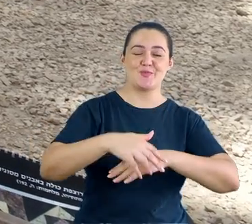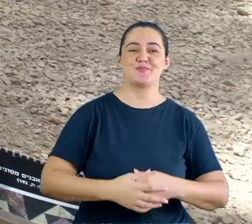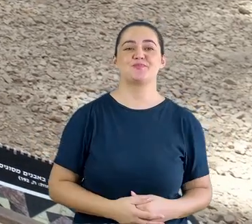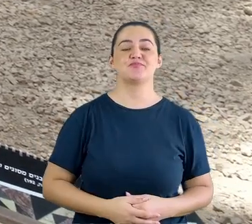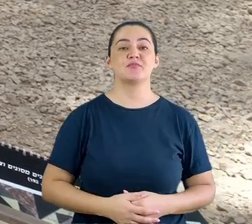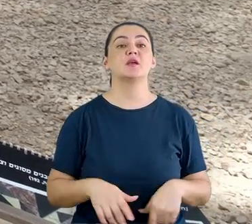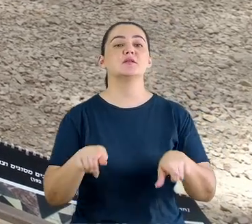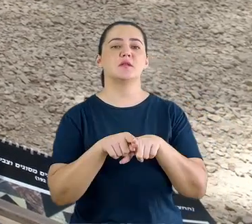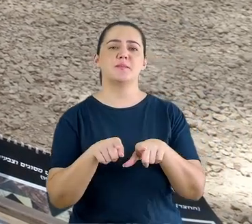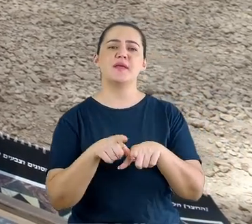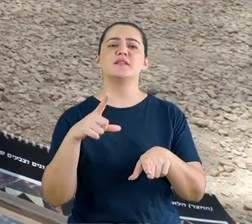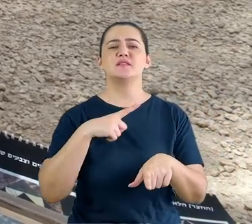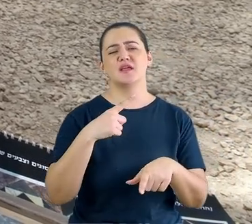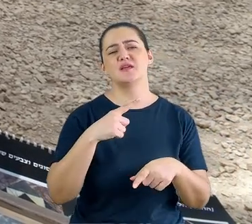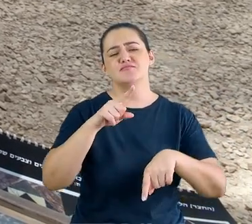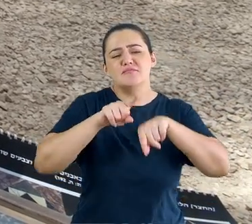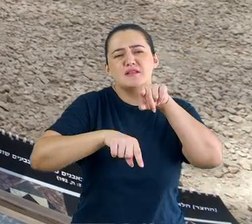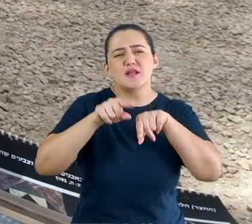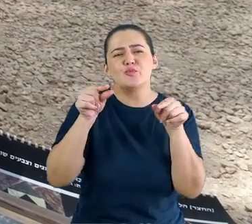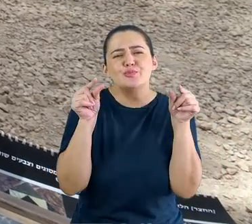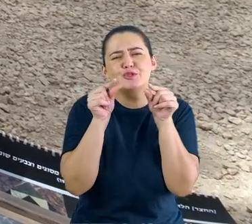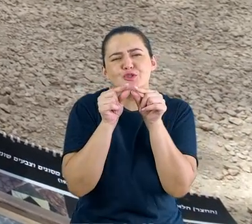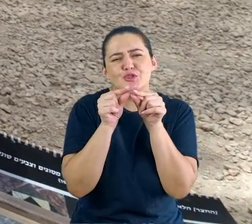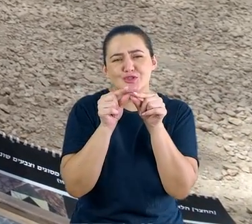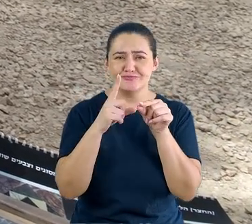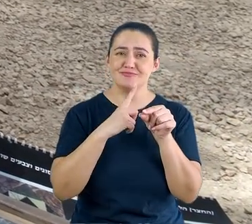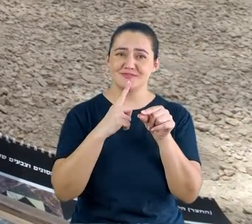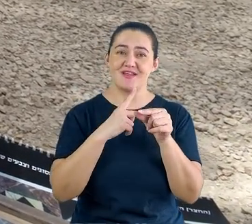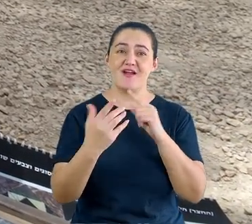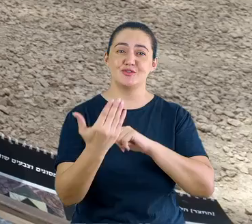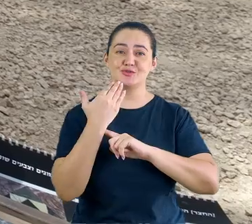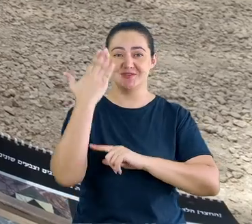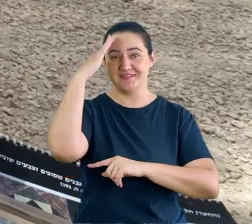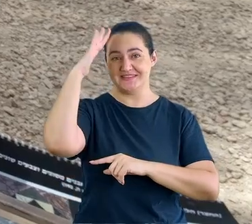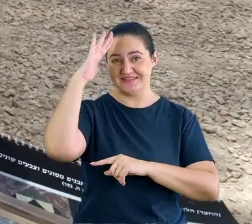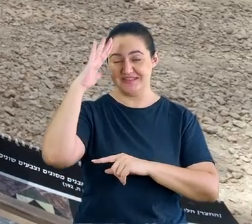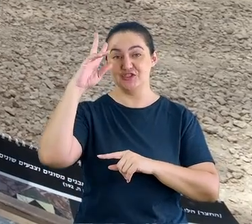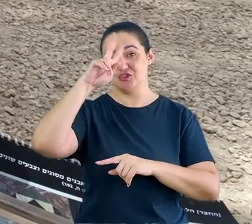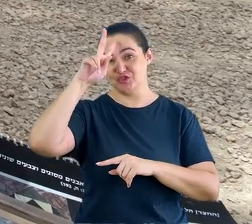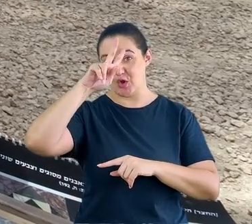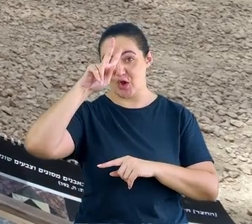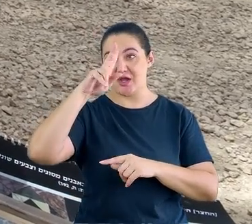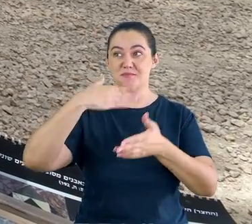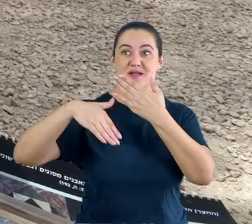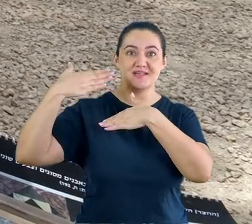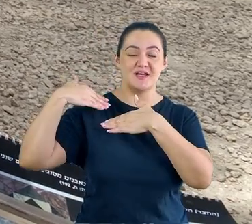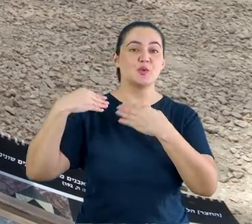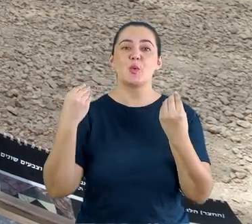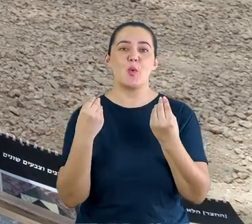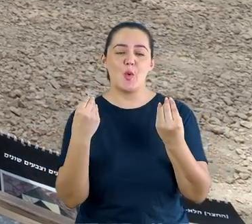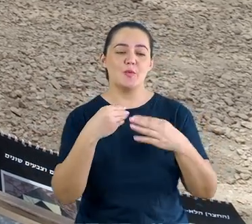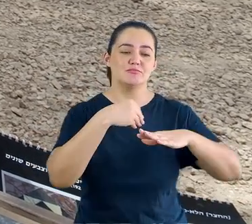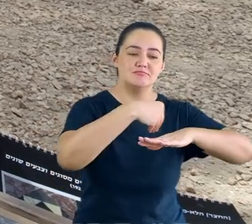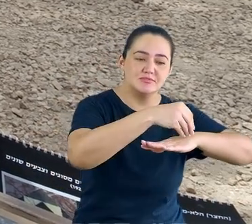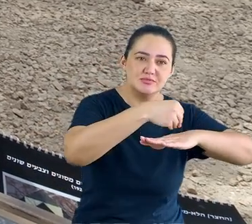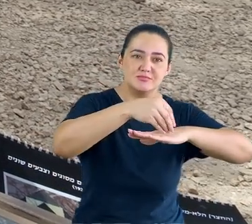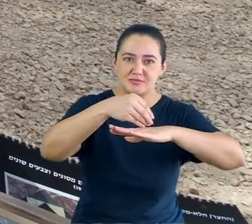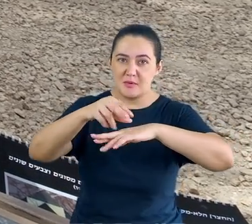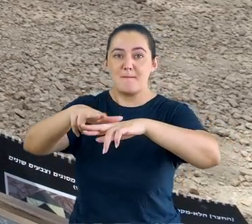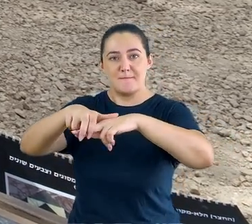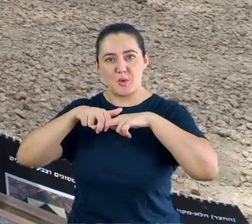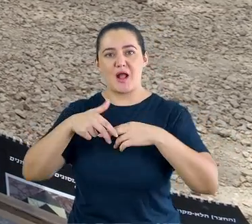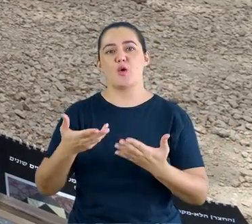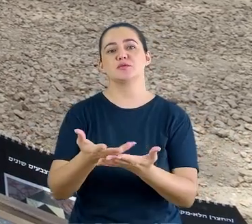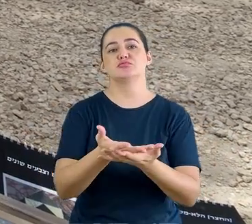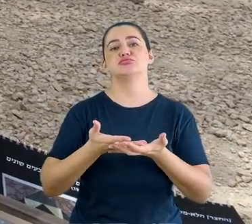peças grandiosas, existem também fragmentos muito pequenos que nos ajudam a contar a história de Jerusalém e que foram descobertos